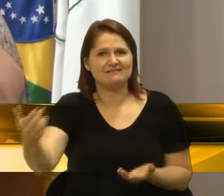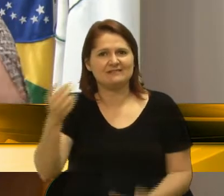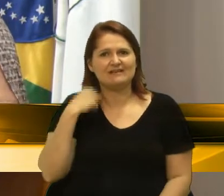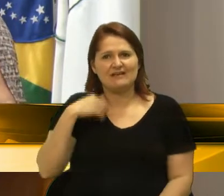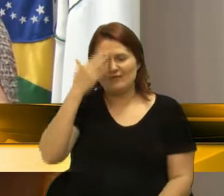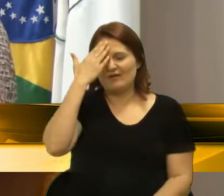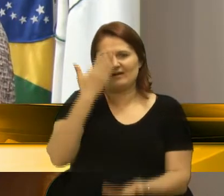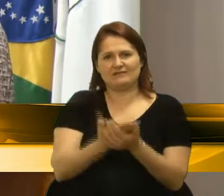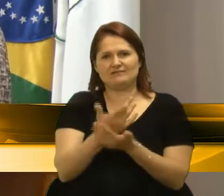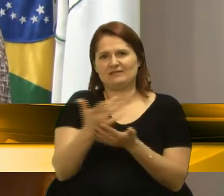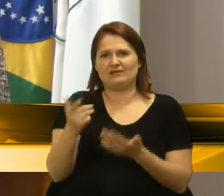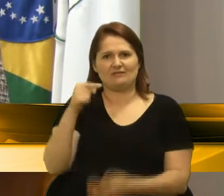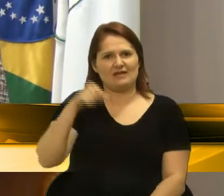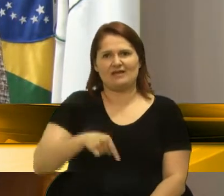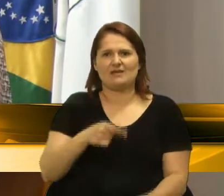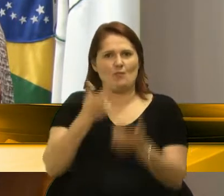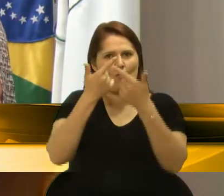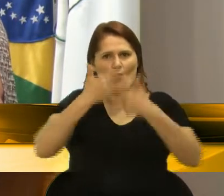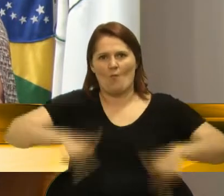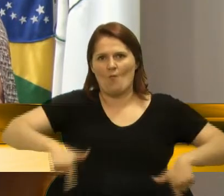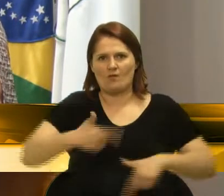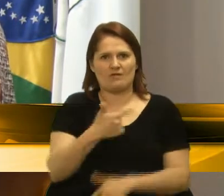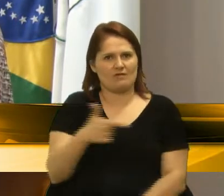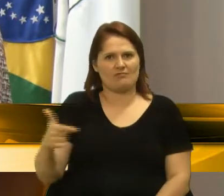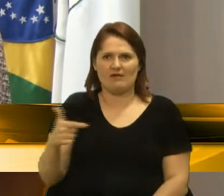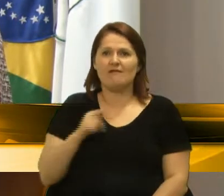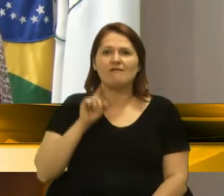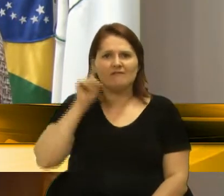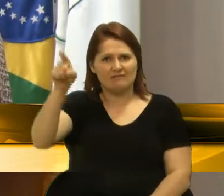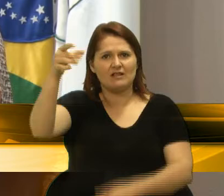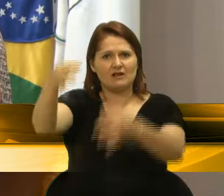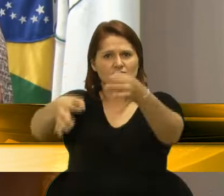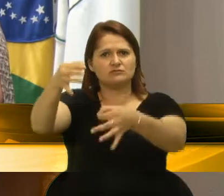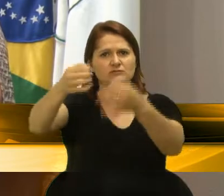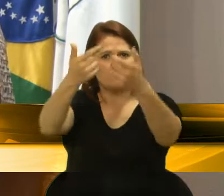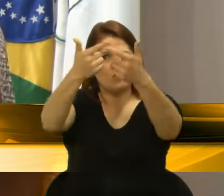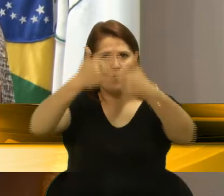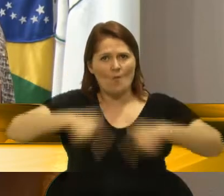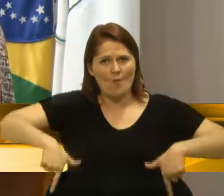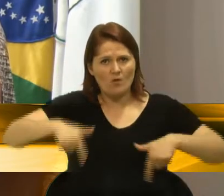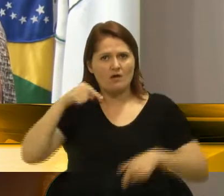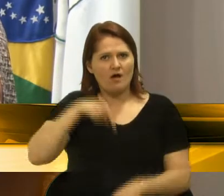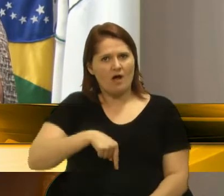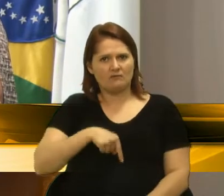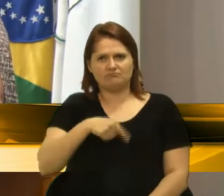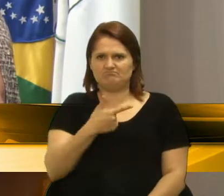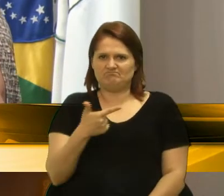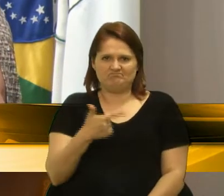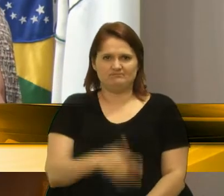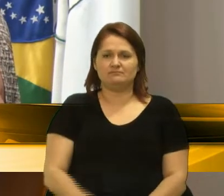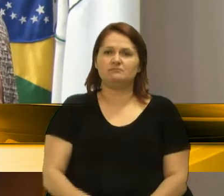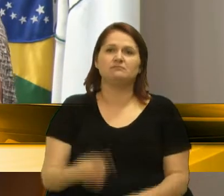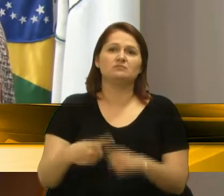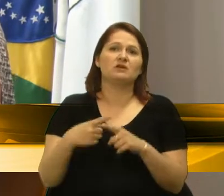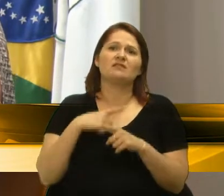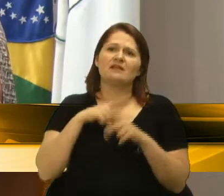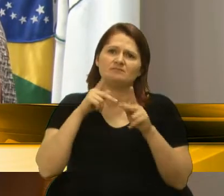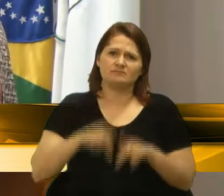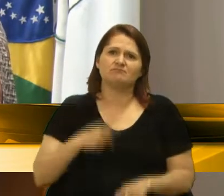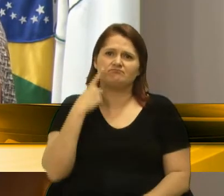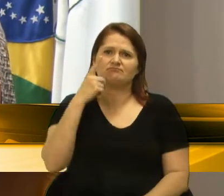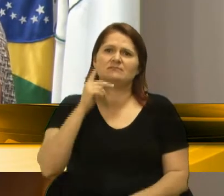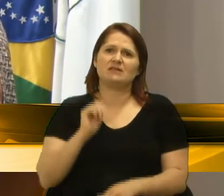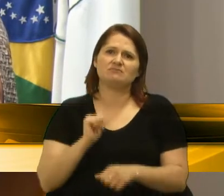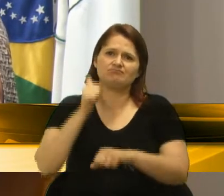voto, o uso do voto por aquele diretamente interessado em ocupar o cargo do prefeito. É igualmente